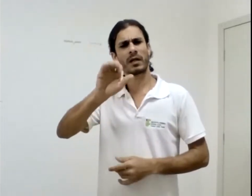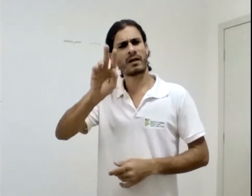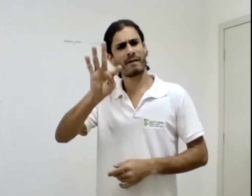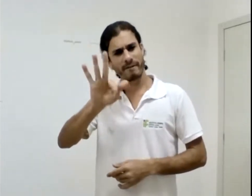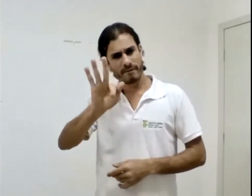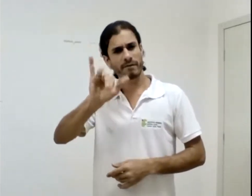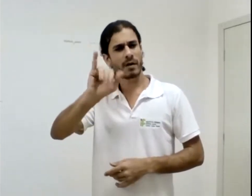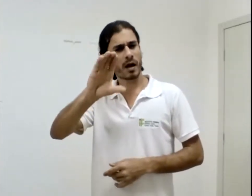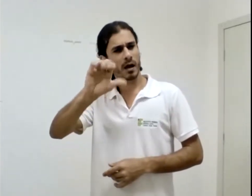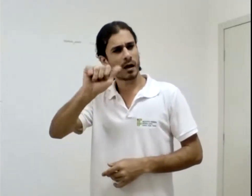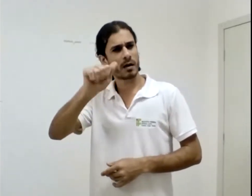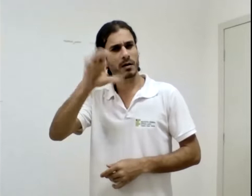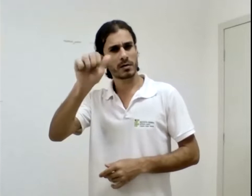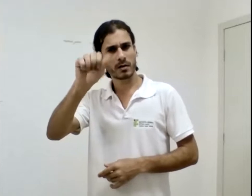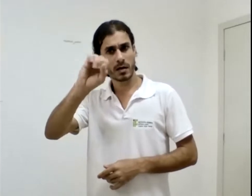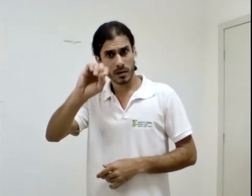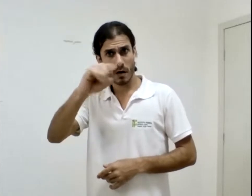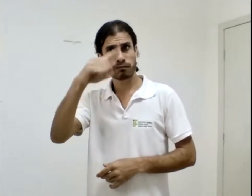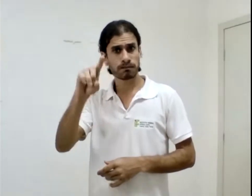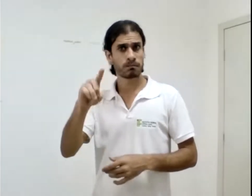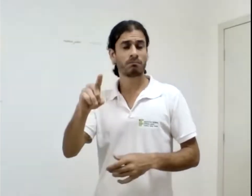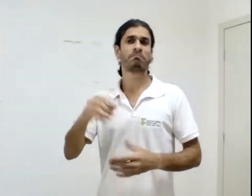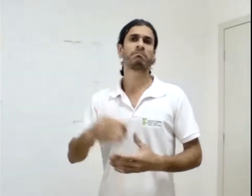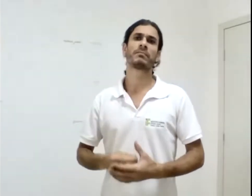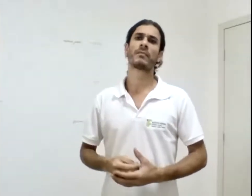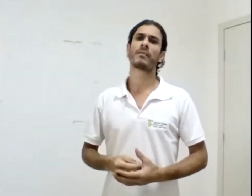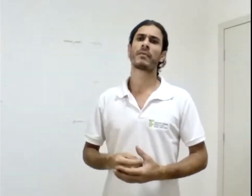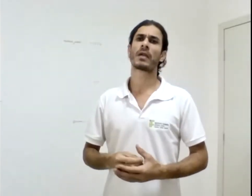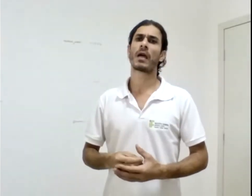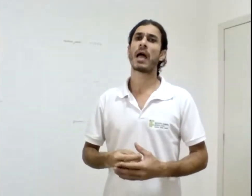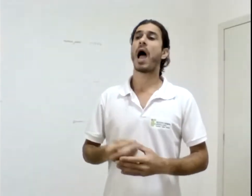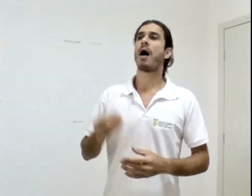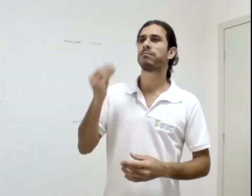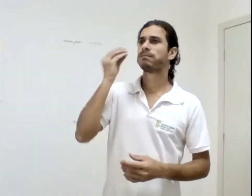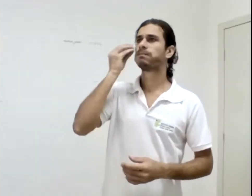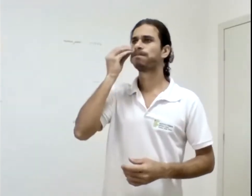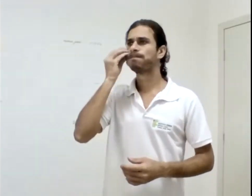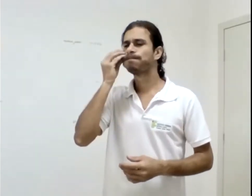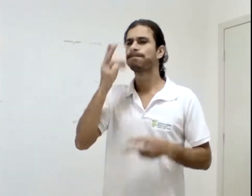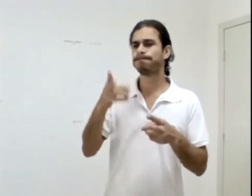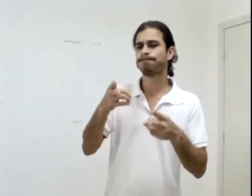né? E a gente vai despertando novos olhares a partir do que a gente tem como tema de pesquisa.